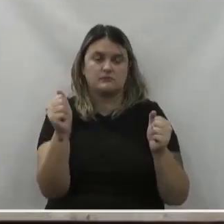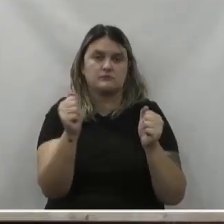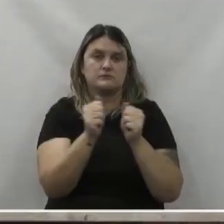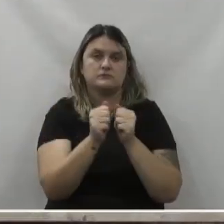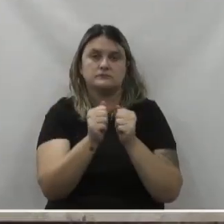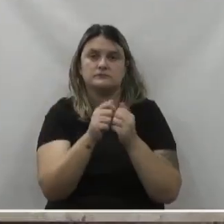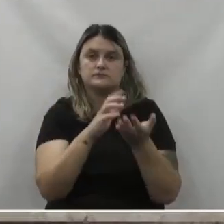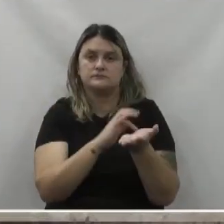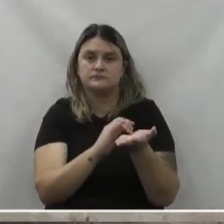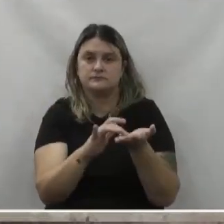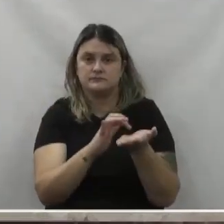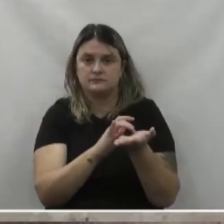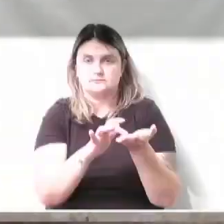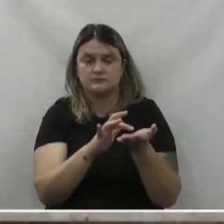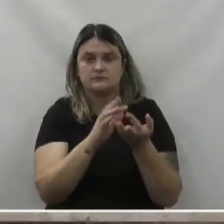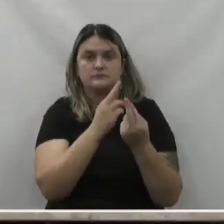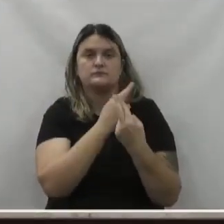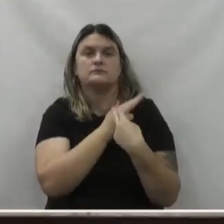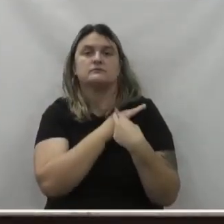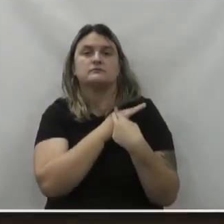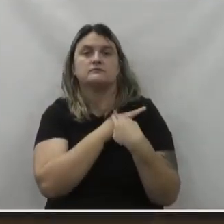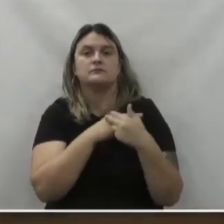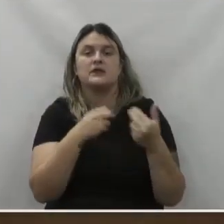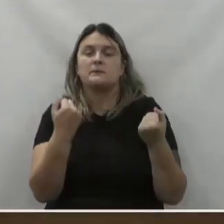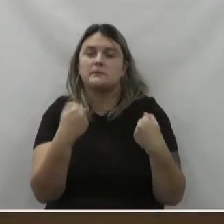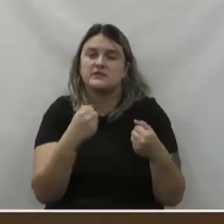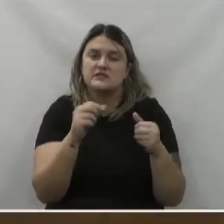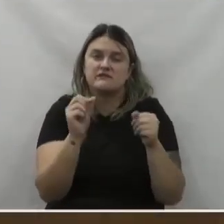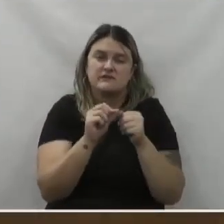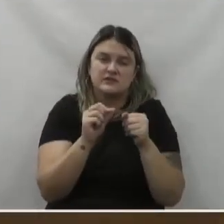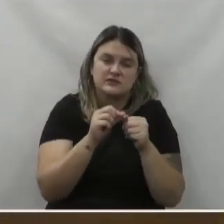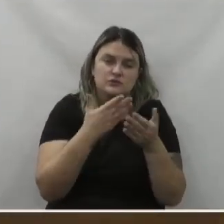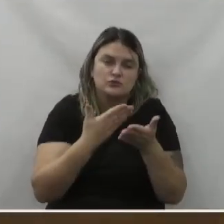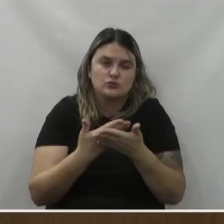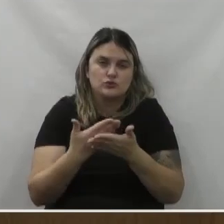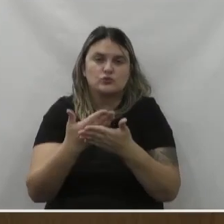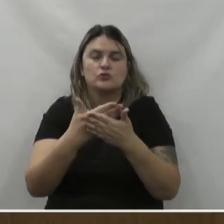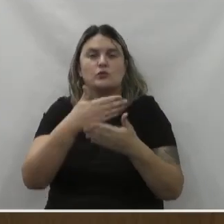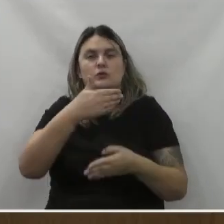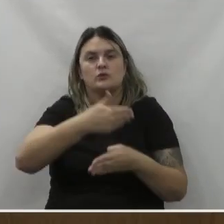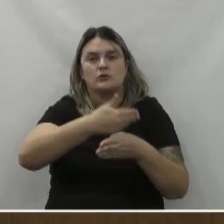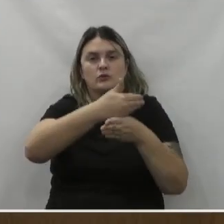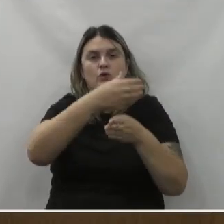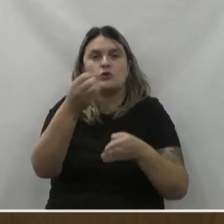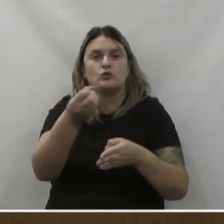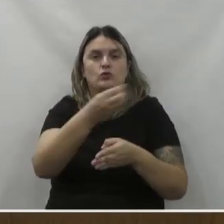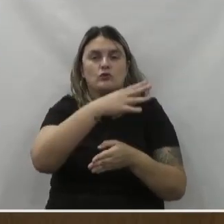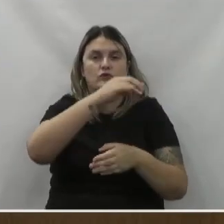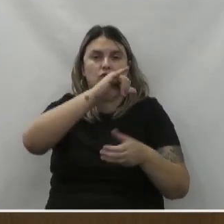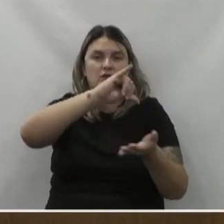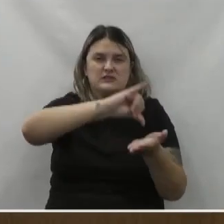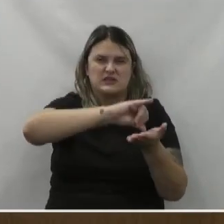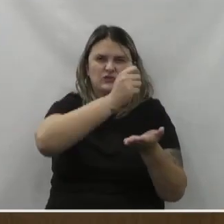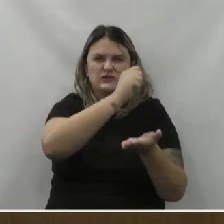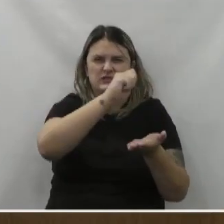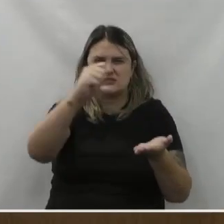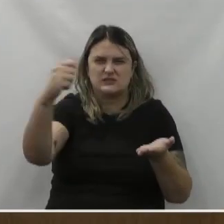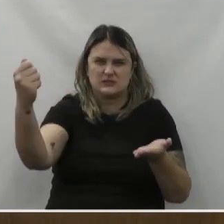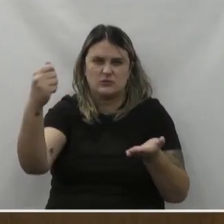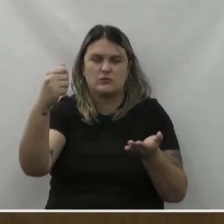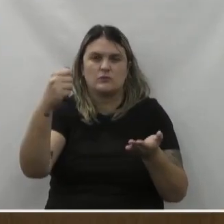com a secretaria municipal competente, que sejam realizados estudos para a construção de um novo centro comunitário no loteamento